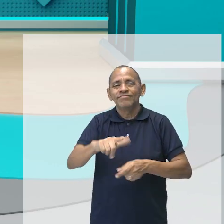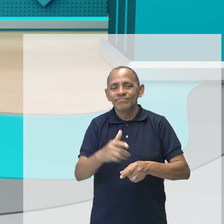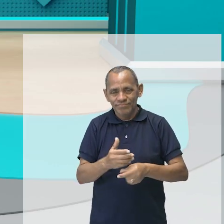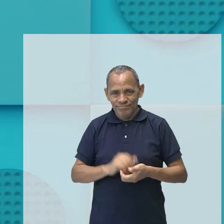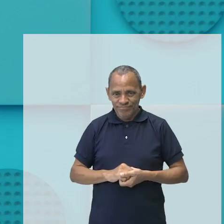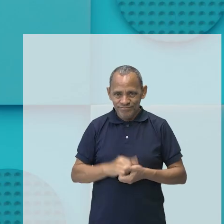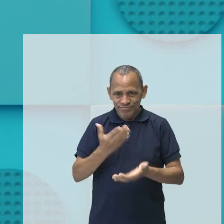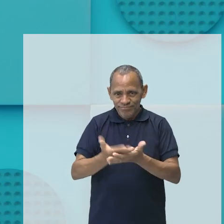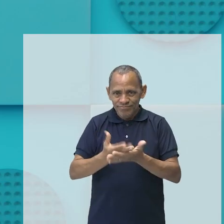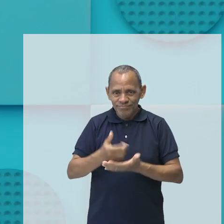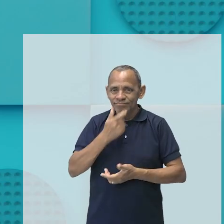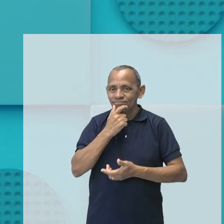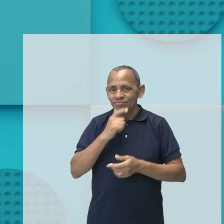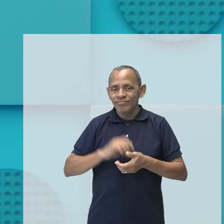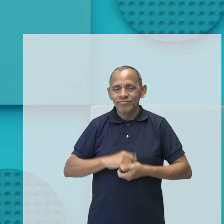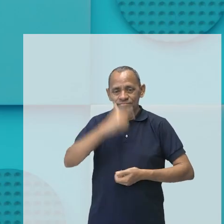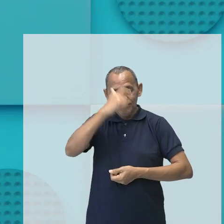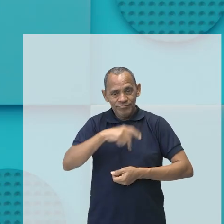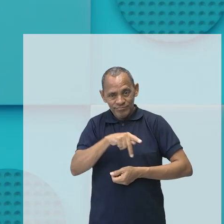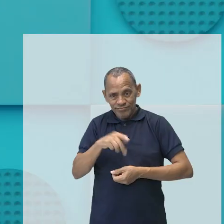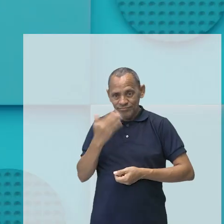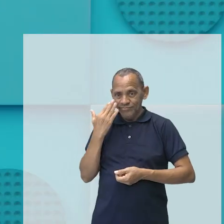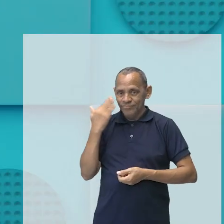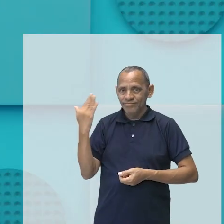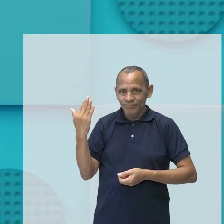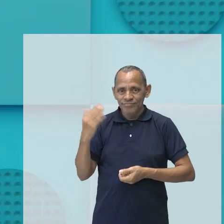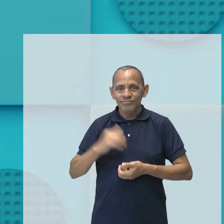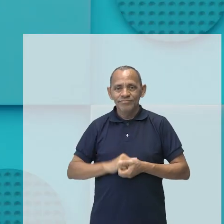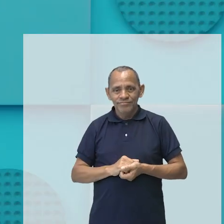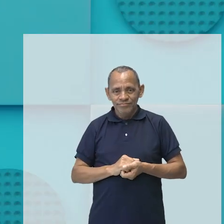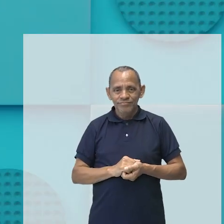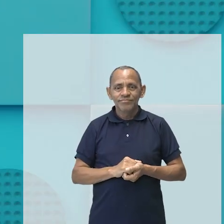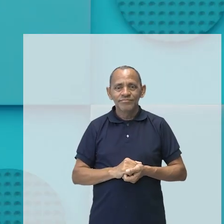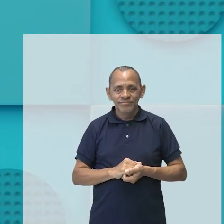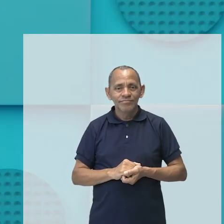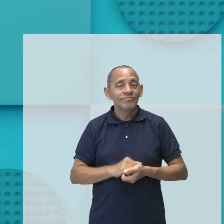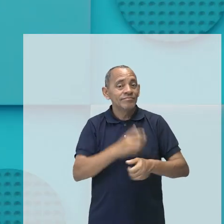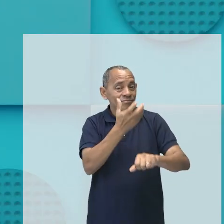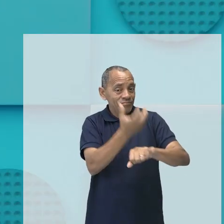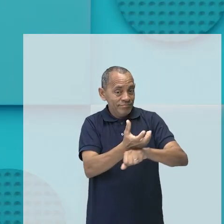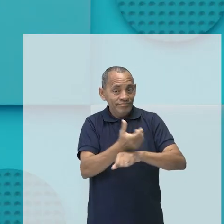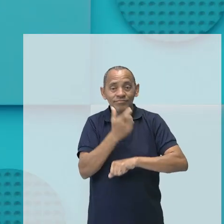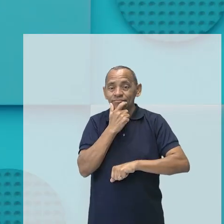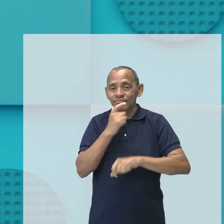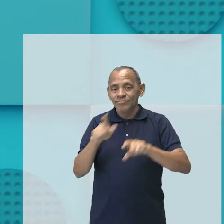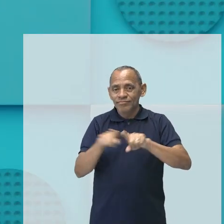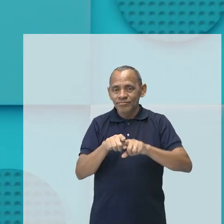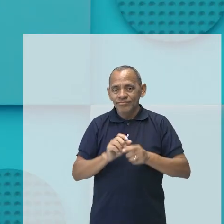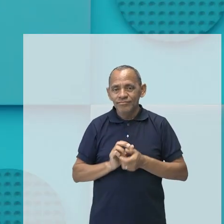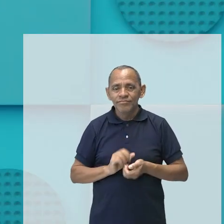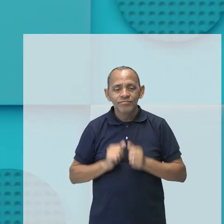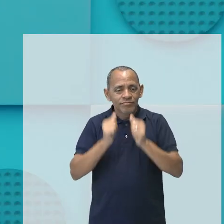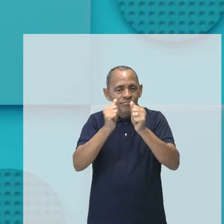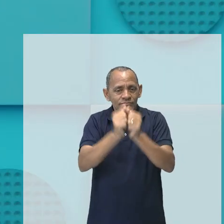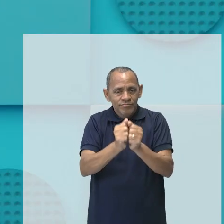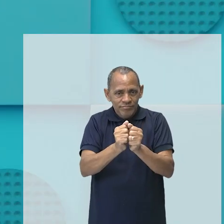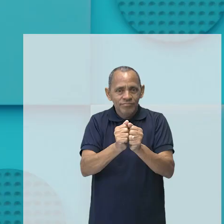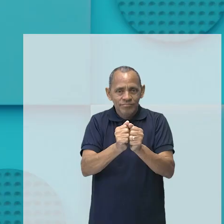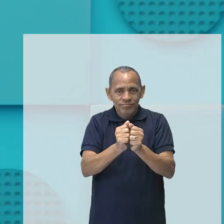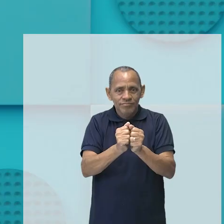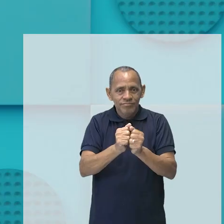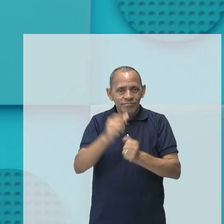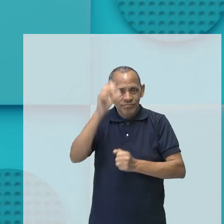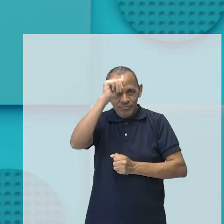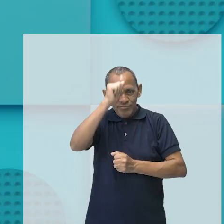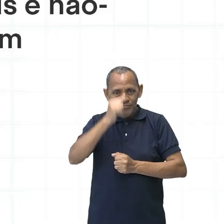inglês. Eu sou o professor Bruno Delgado, professor de língua inglesa, e confere comigo o que nós vamos aprender na